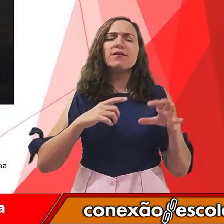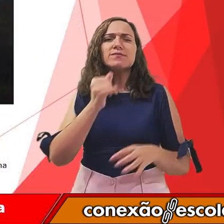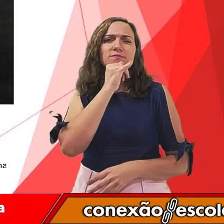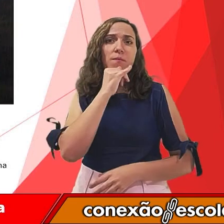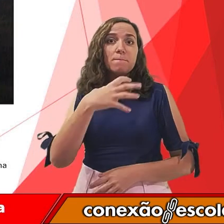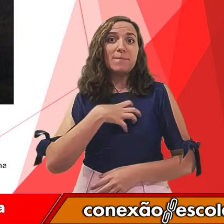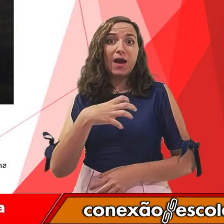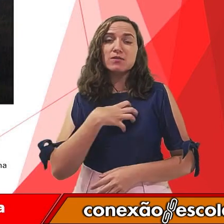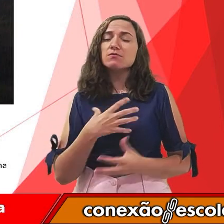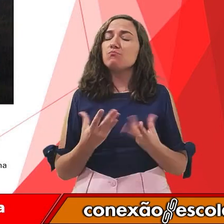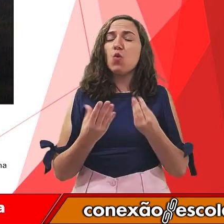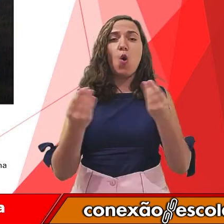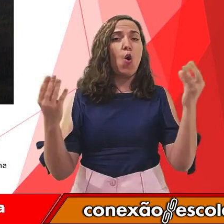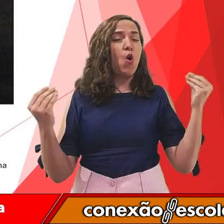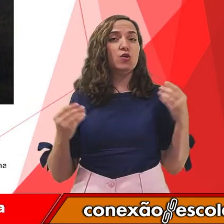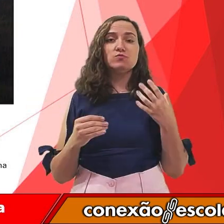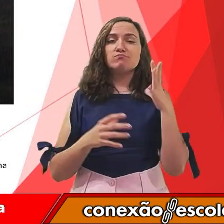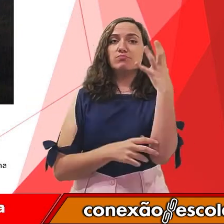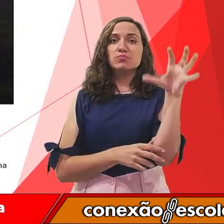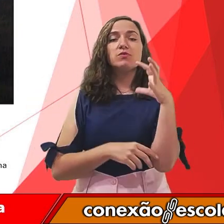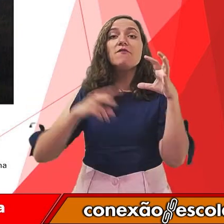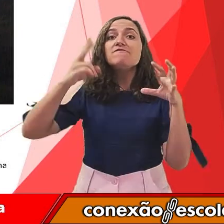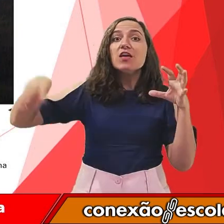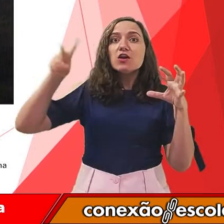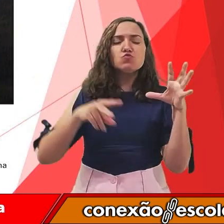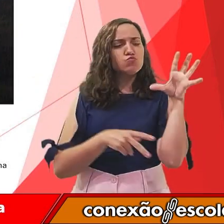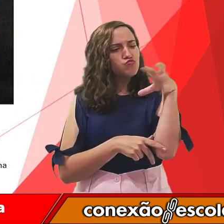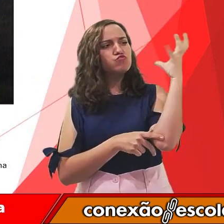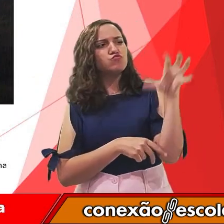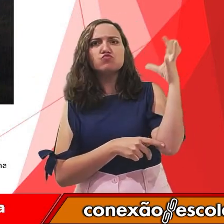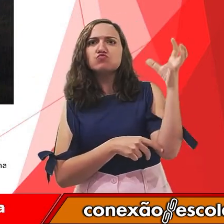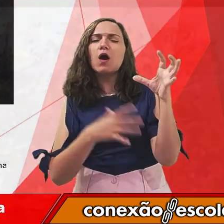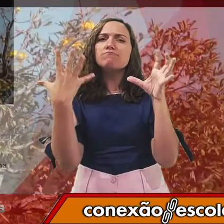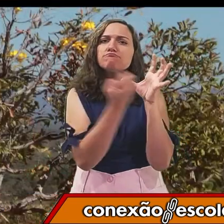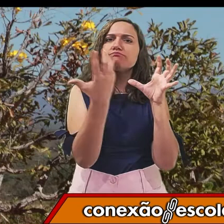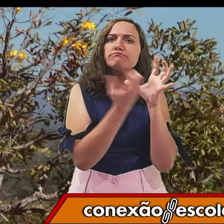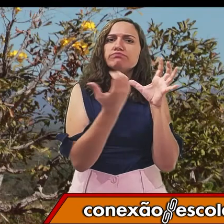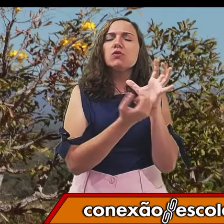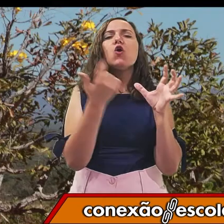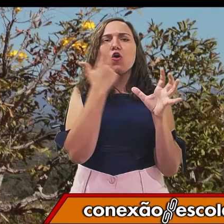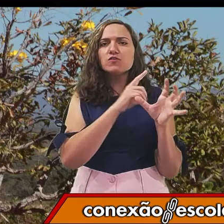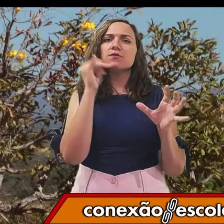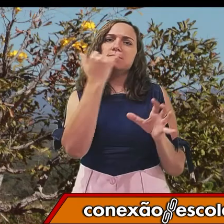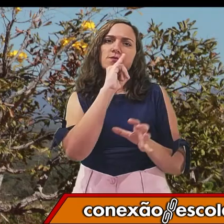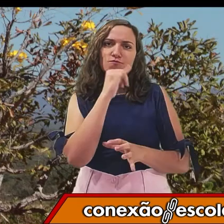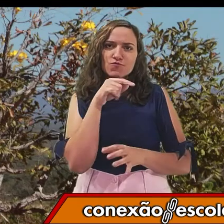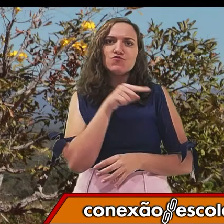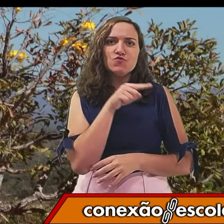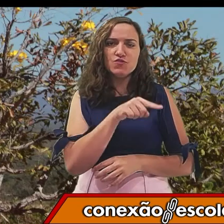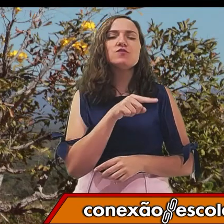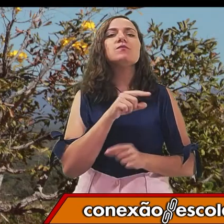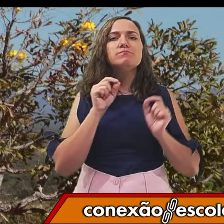tem demais, gente. E quando o vento move as pás de um moinho, elas convertem a energia eólica do vento